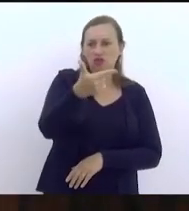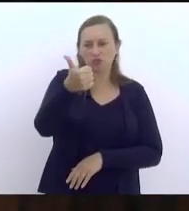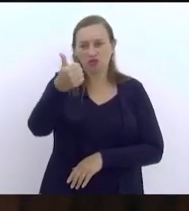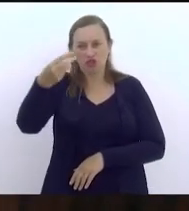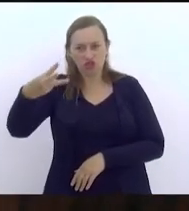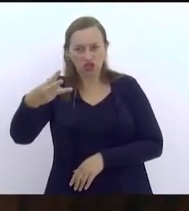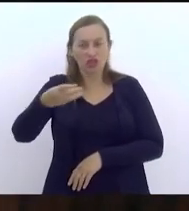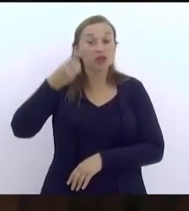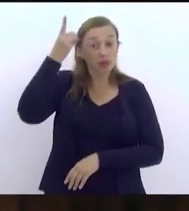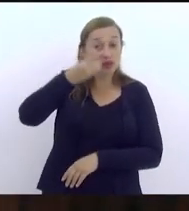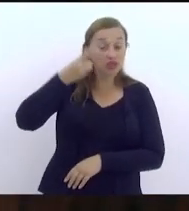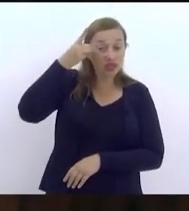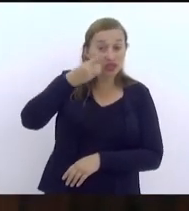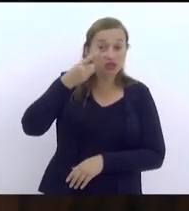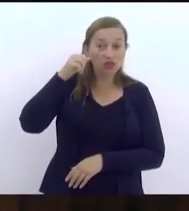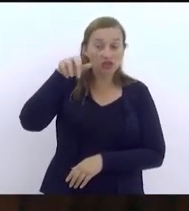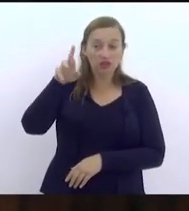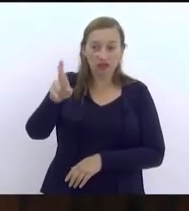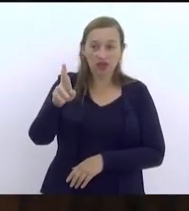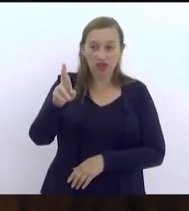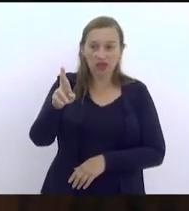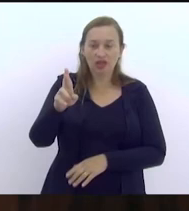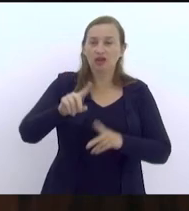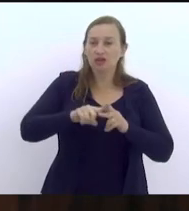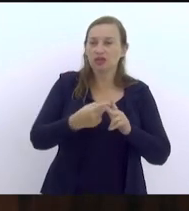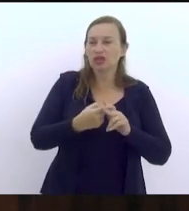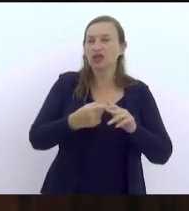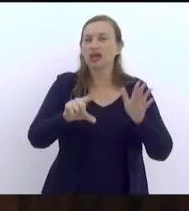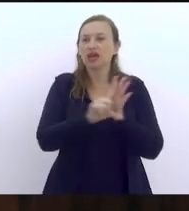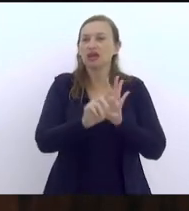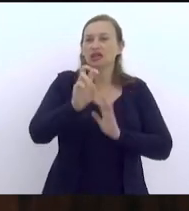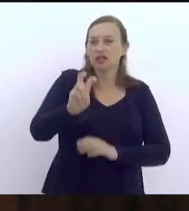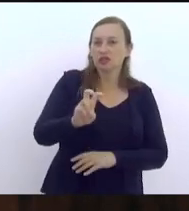249/2023, de autoria do deputado Rosenberg Reis, que altera a lei